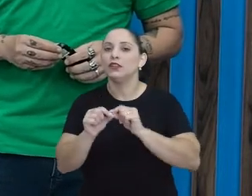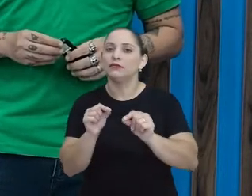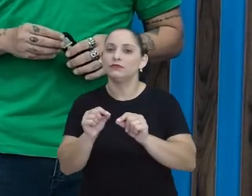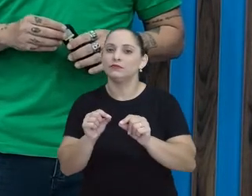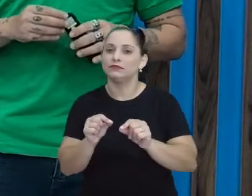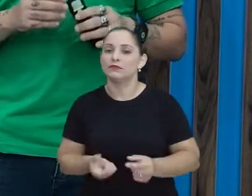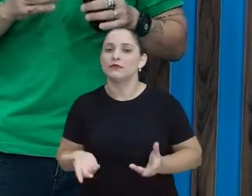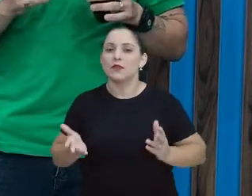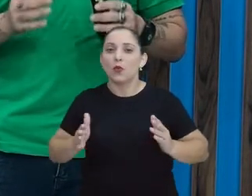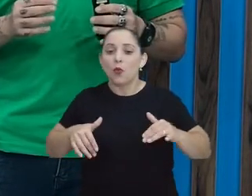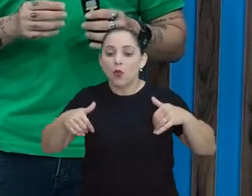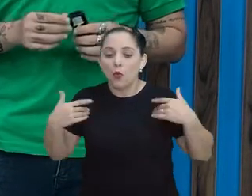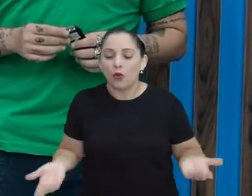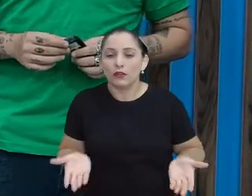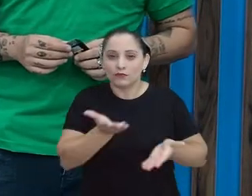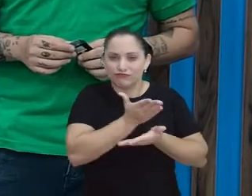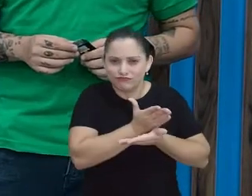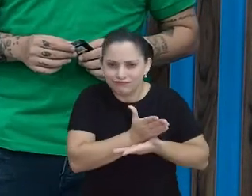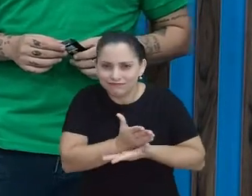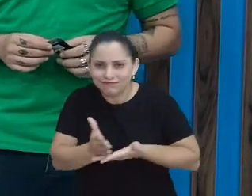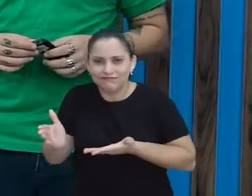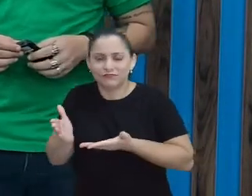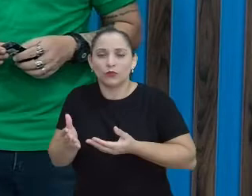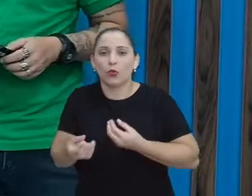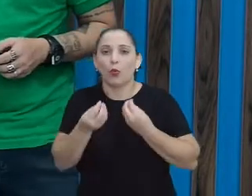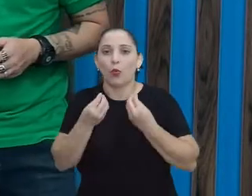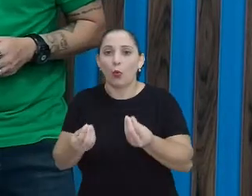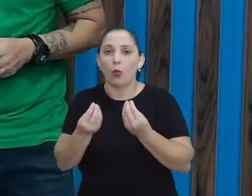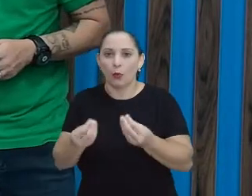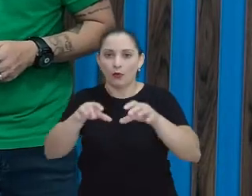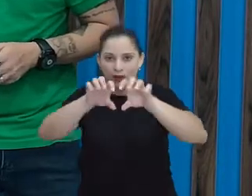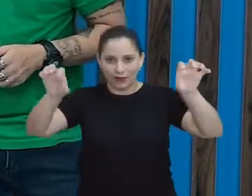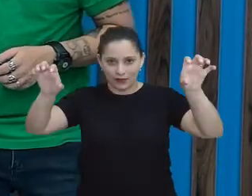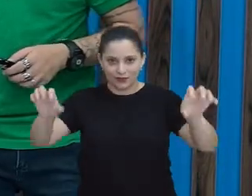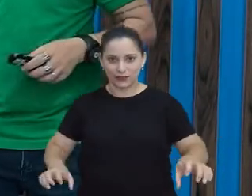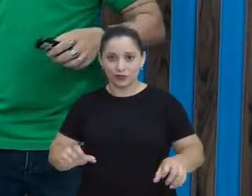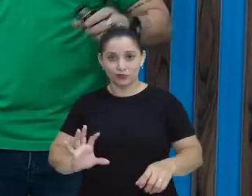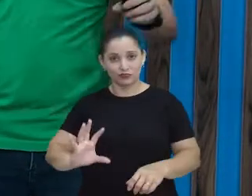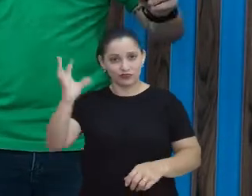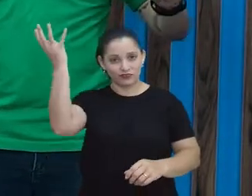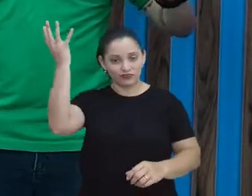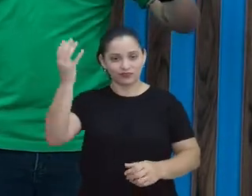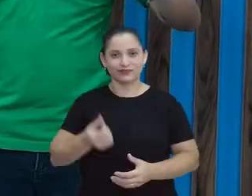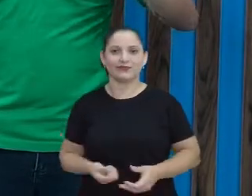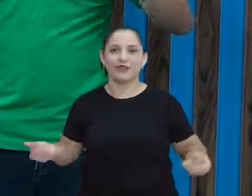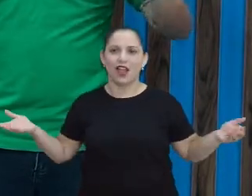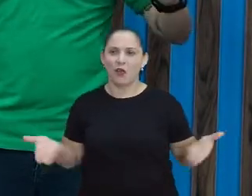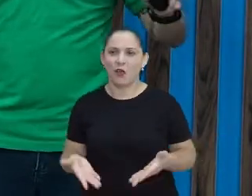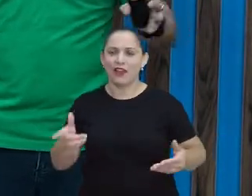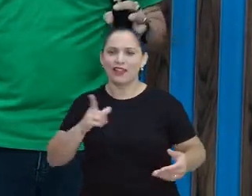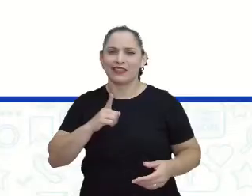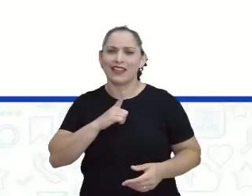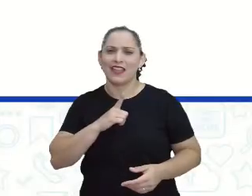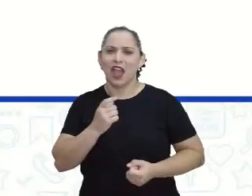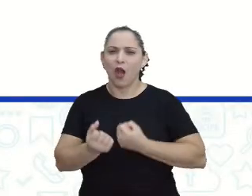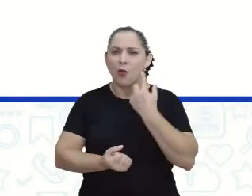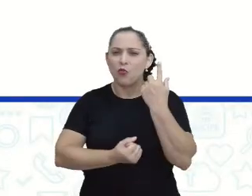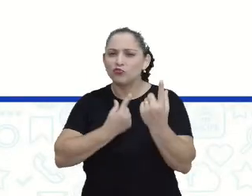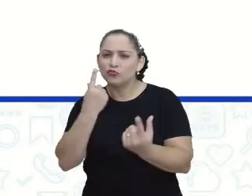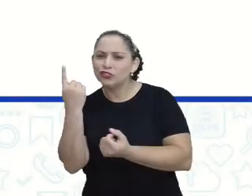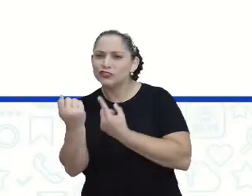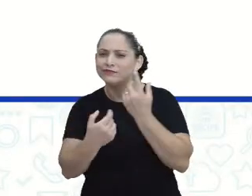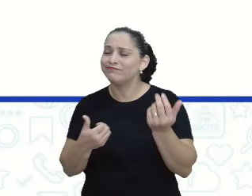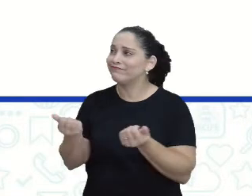gente compreende como é que são as equações, tá certo? Então eu peguei aqui algumas imagens para a gente perceber